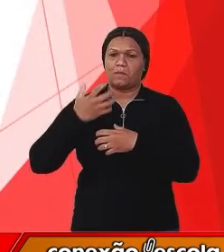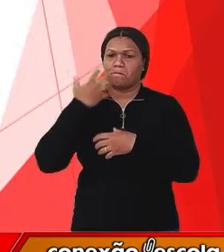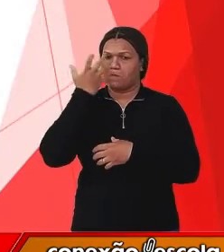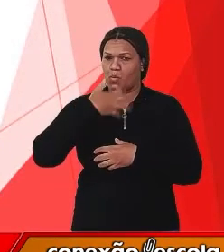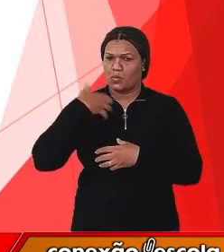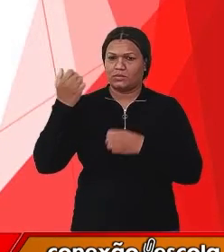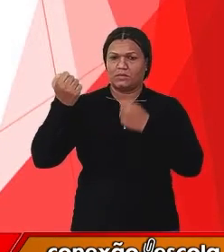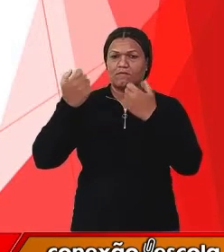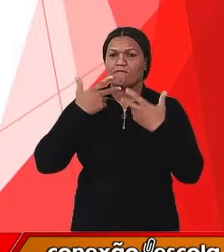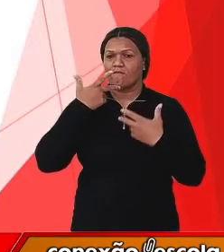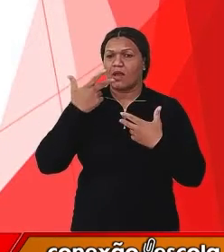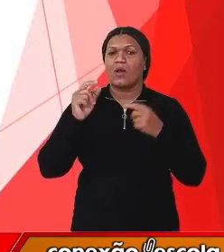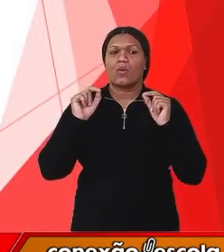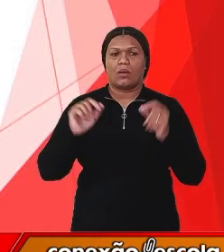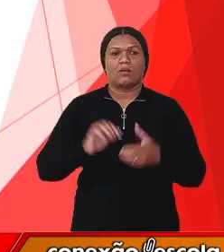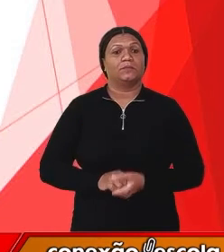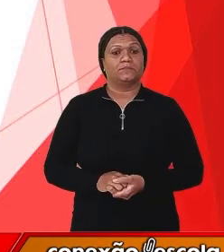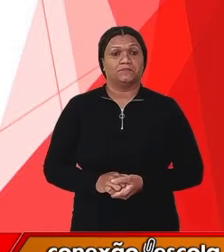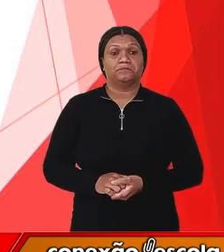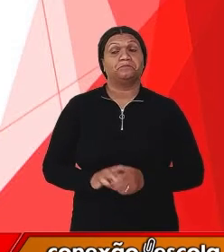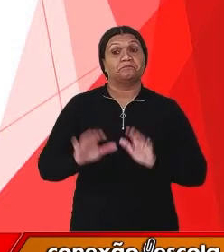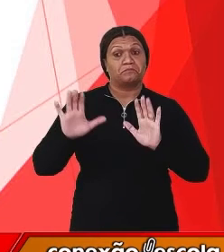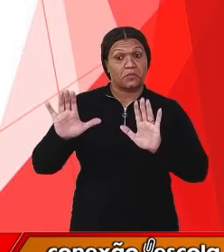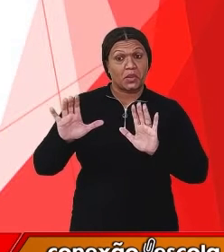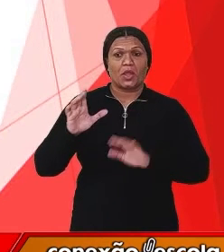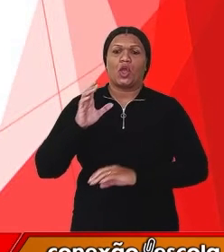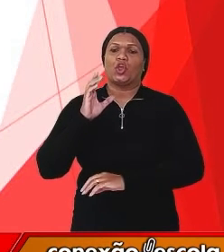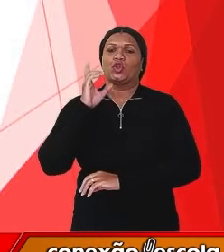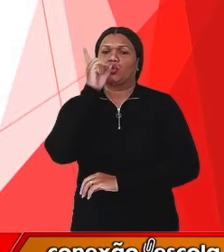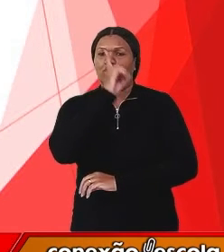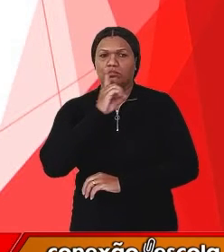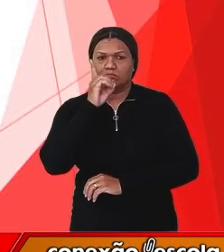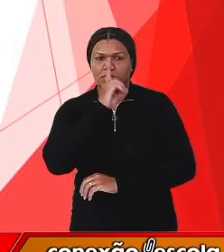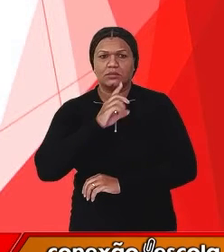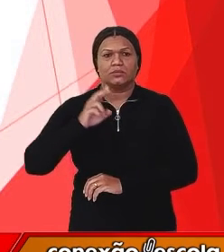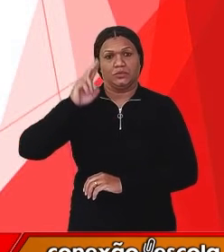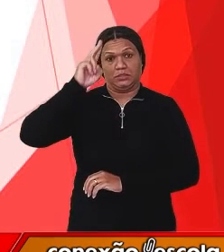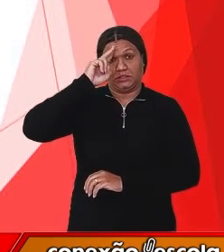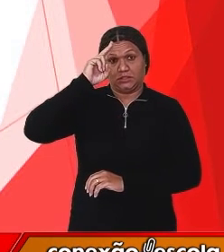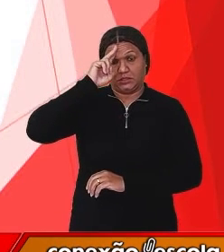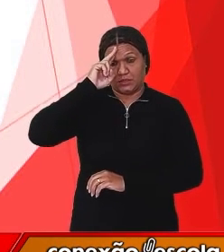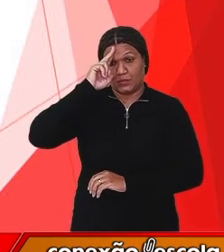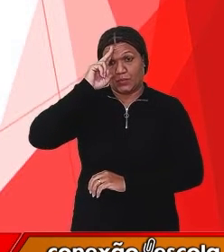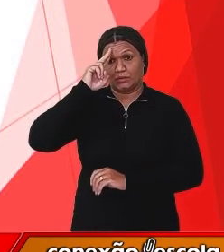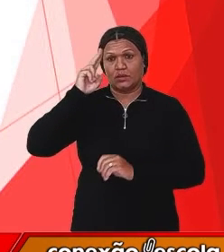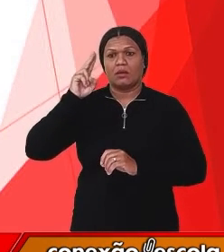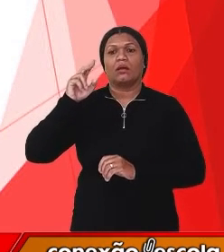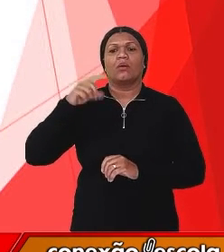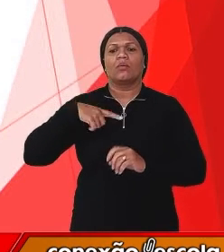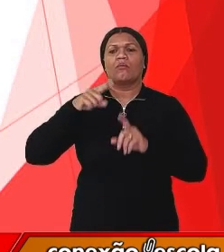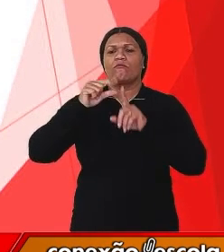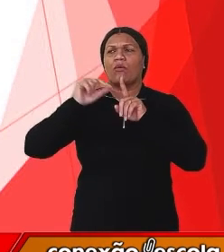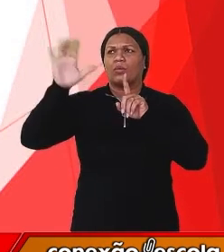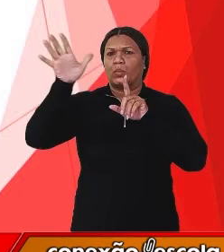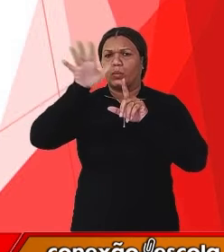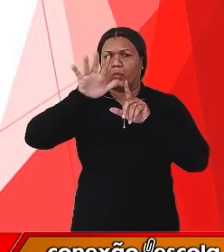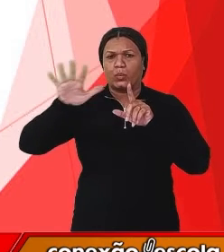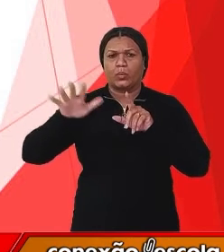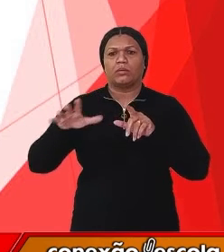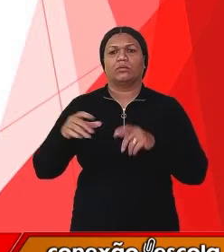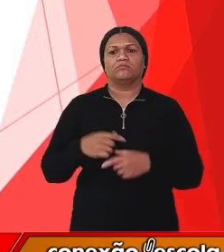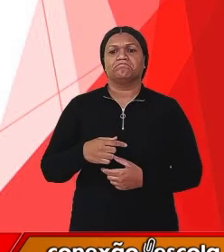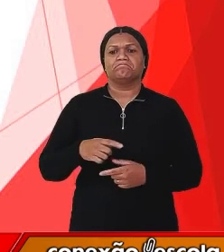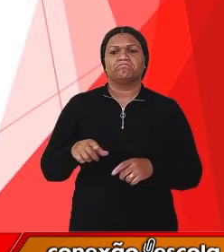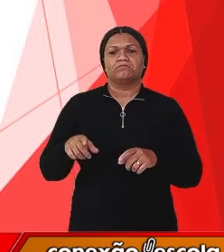diz o seguinte: ó, domingo, segunda, outono passam por mim, e as